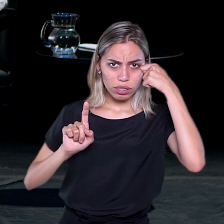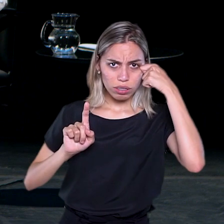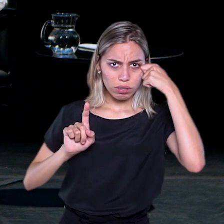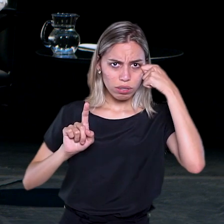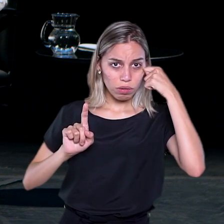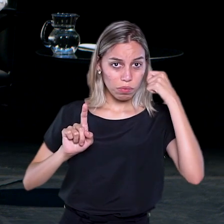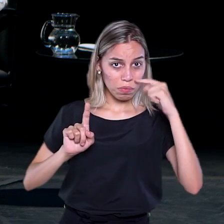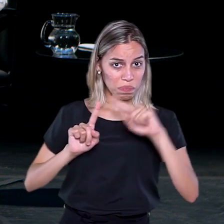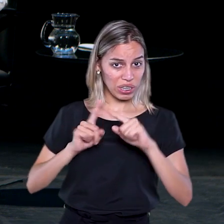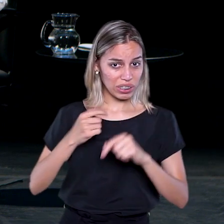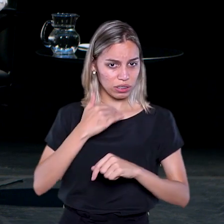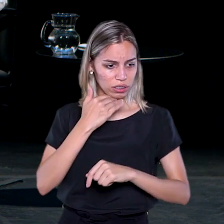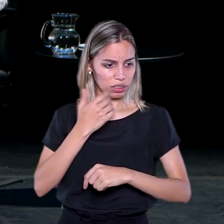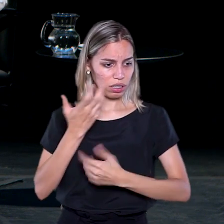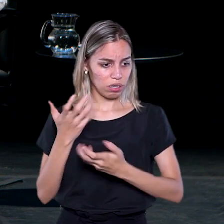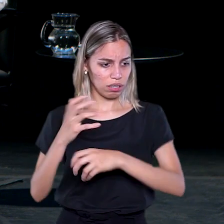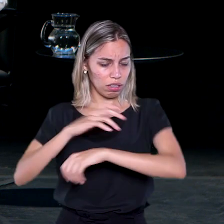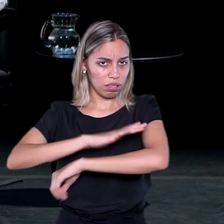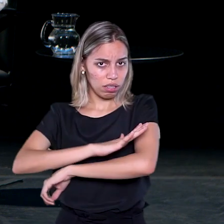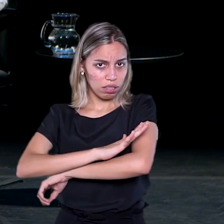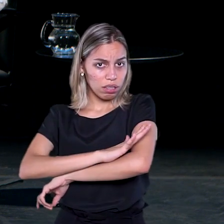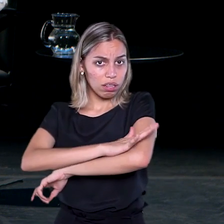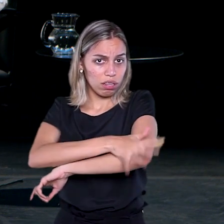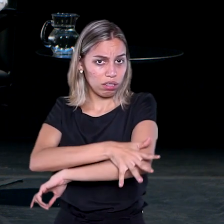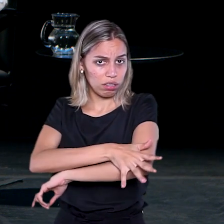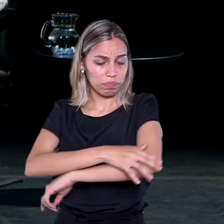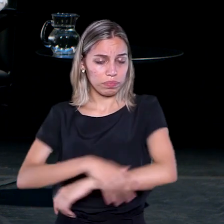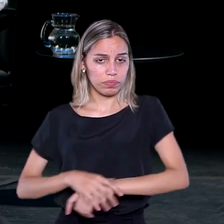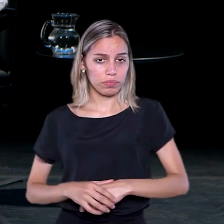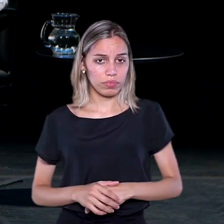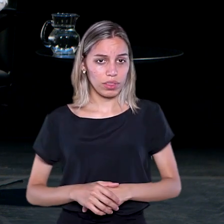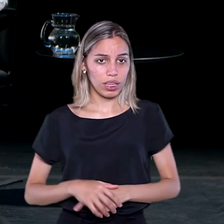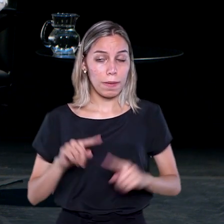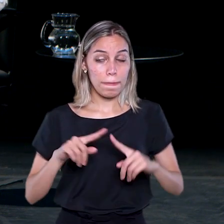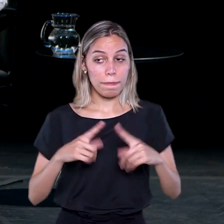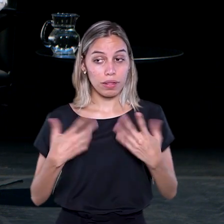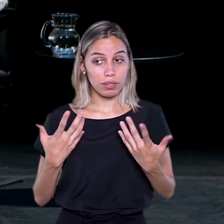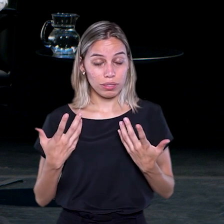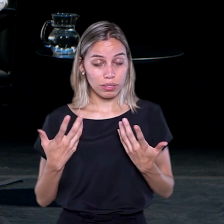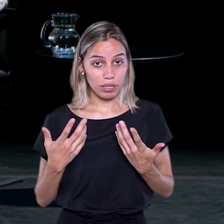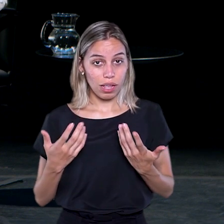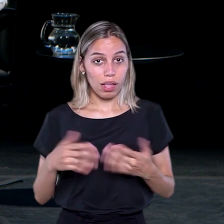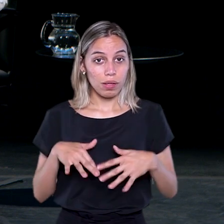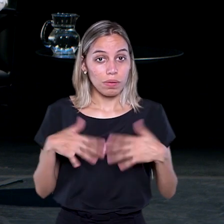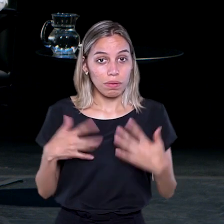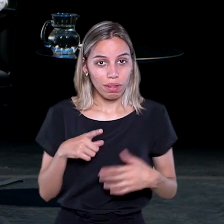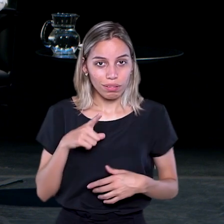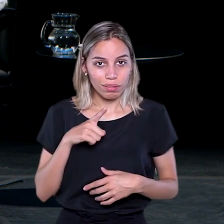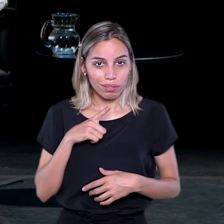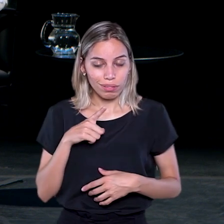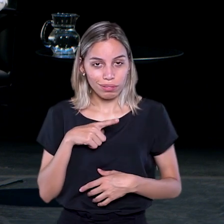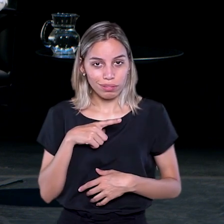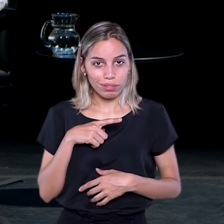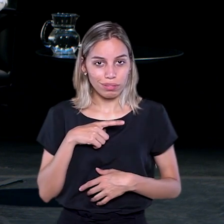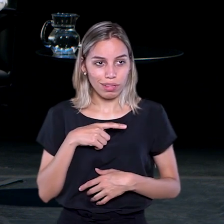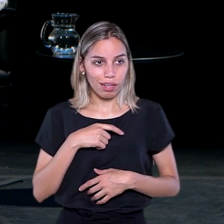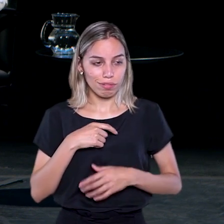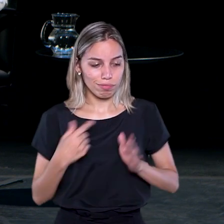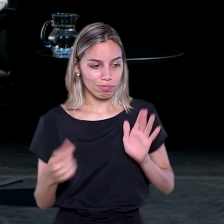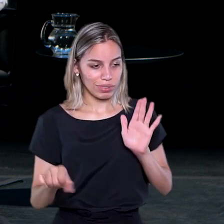racismo, mas só que não. Na ocasião em que os movimentos negros pleiteiam a autodeclaração como um mecanismo